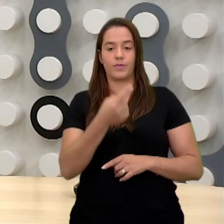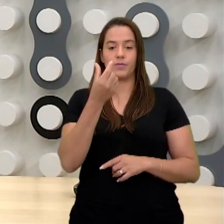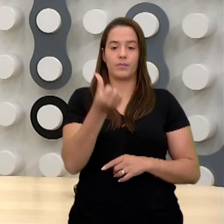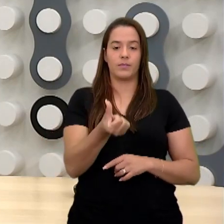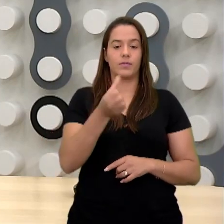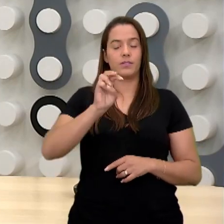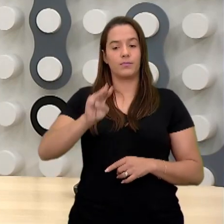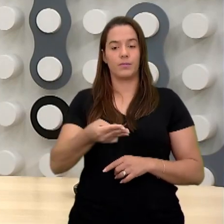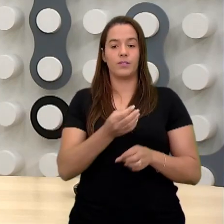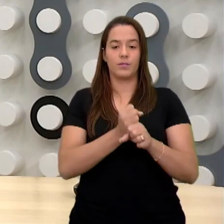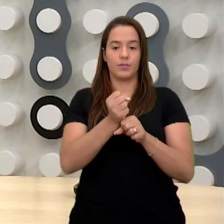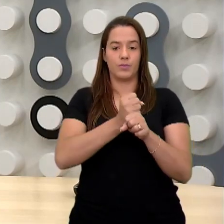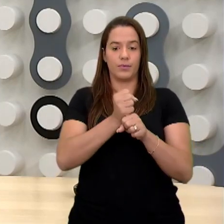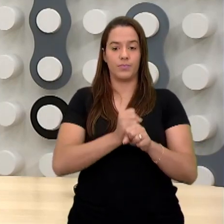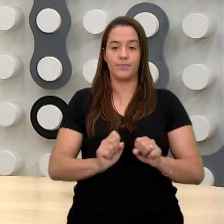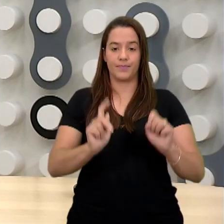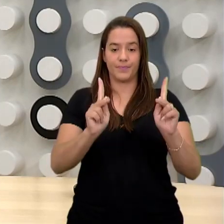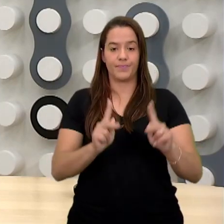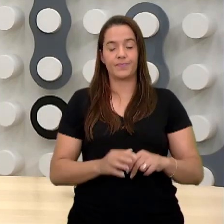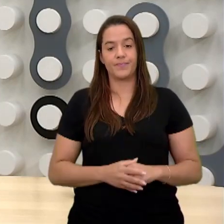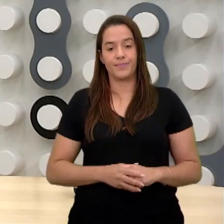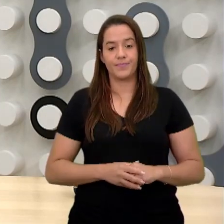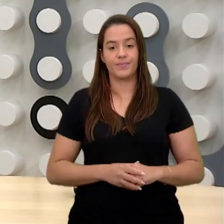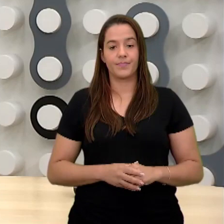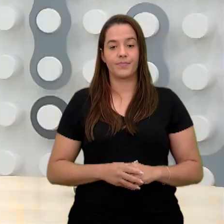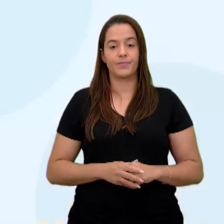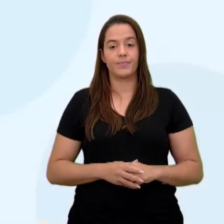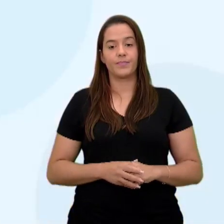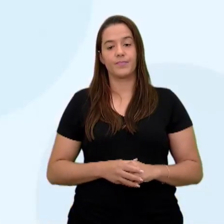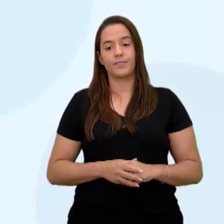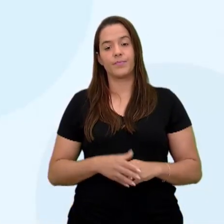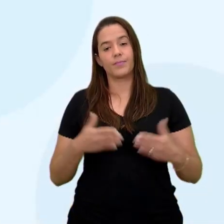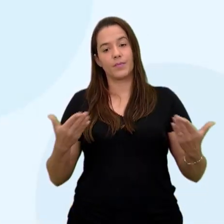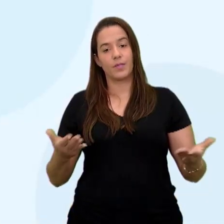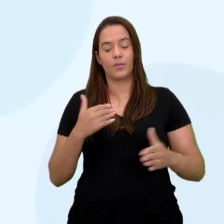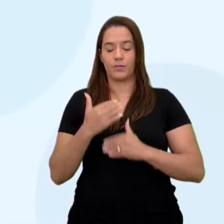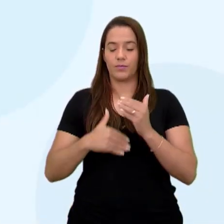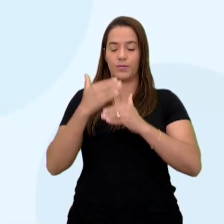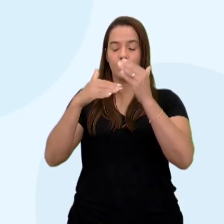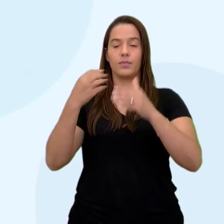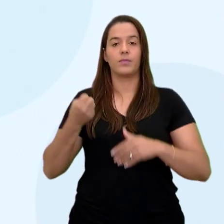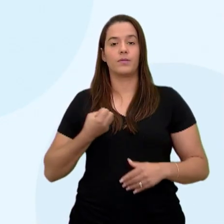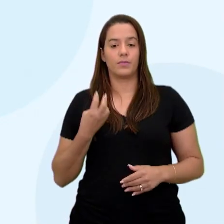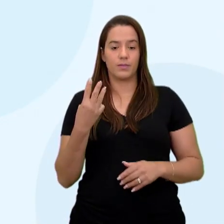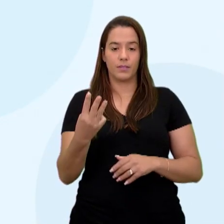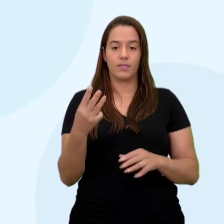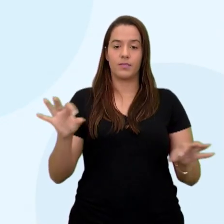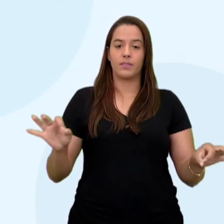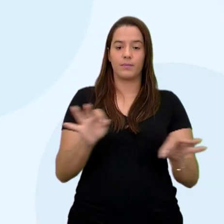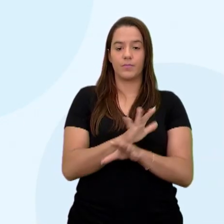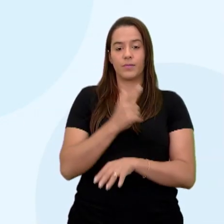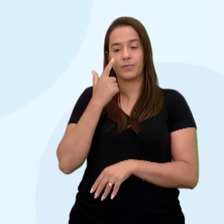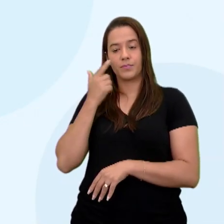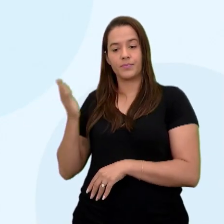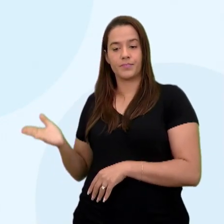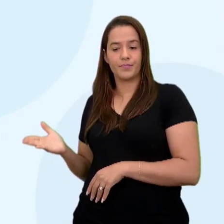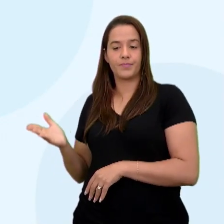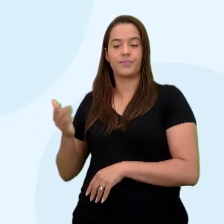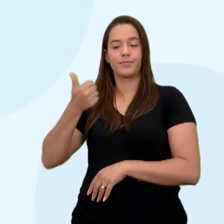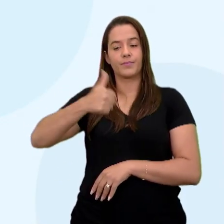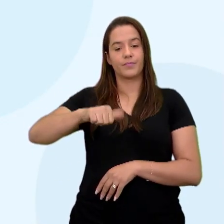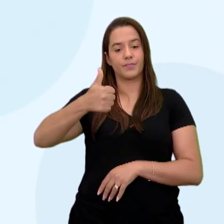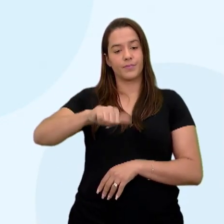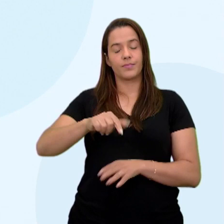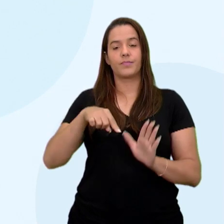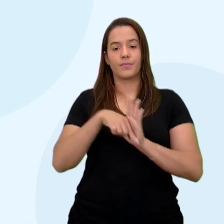5,6 bilhões de anos, tá certo, pessoal? E é isso aí, tá certo? Então, o desenvolvimento 3 terminou, né? A gente sempre coloca aí o QR Code aí, tá